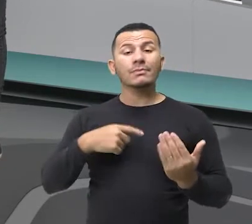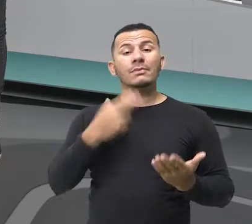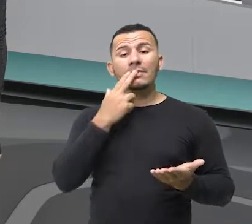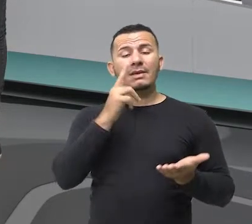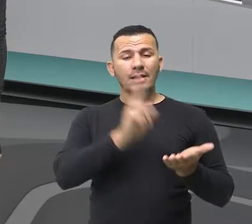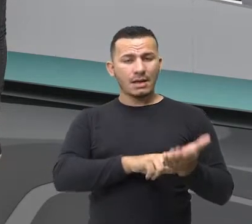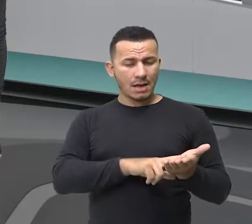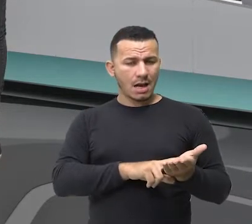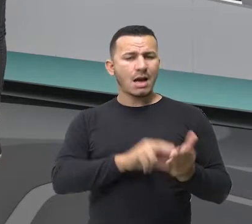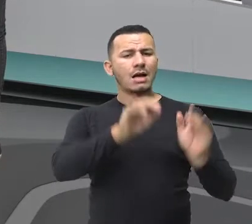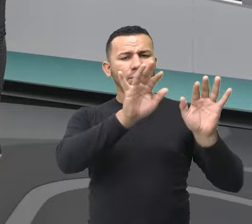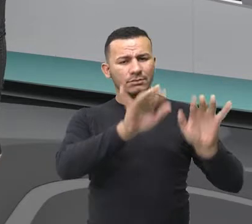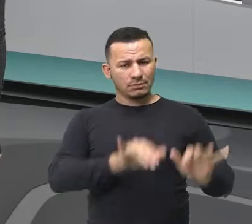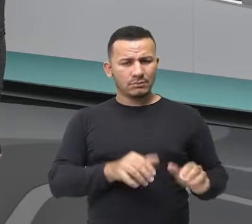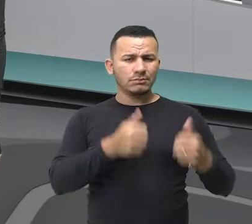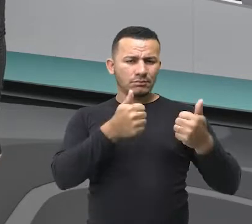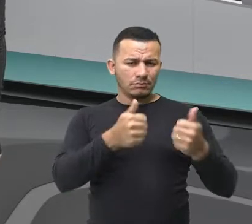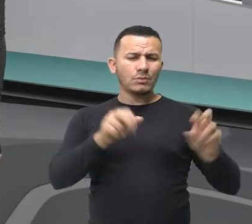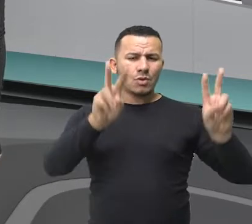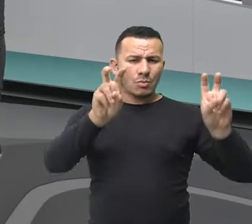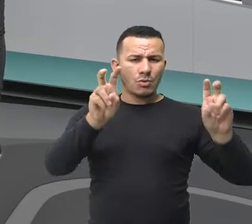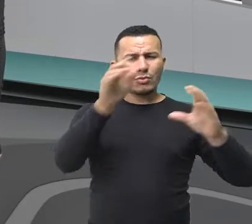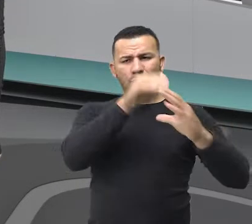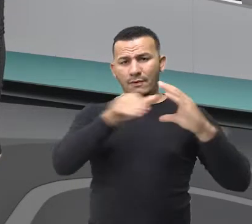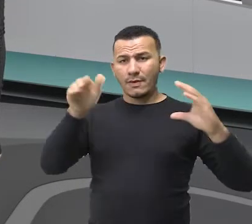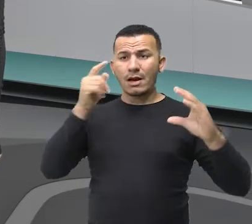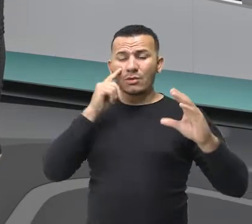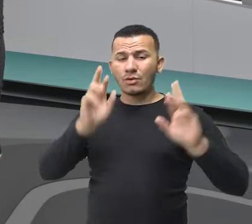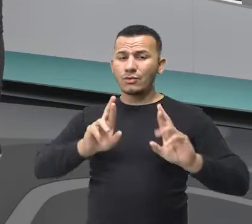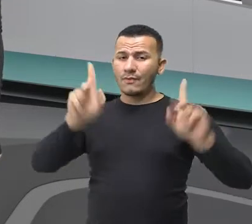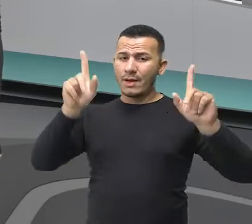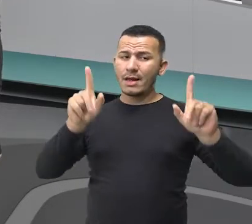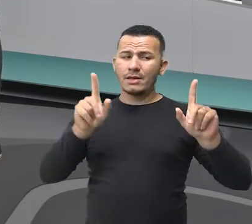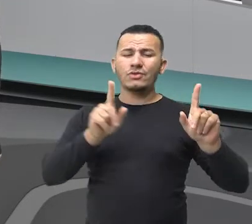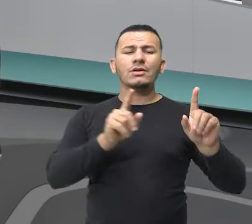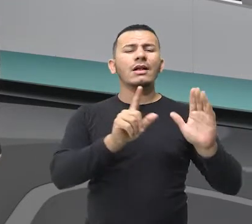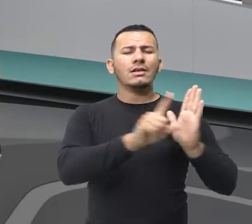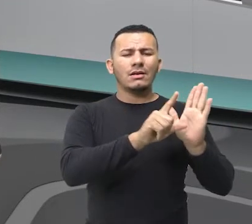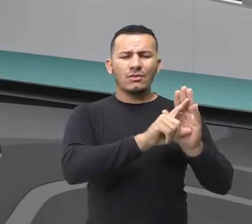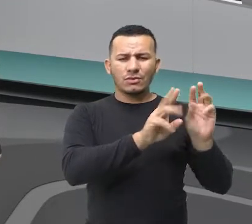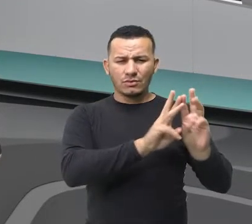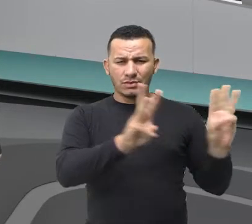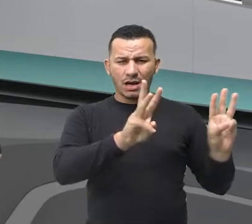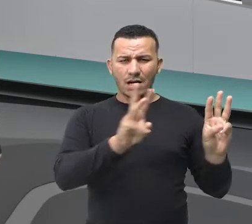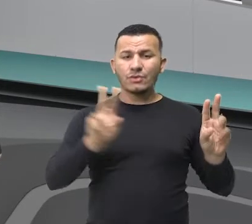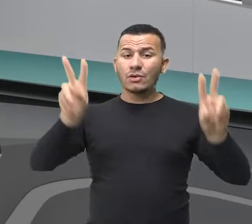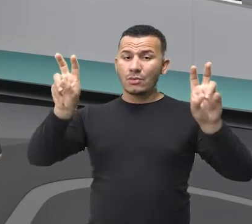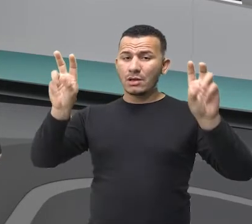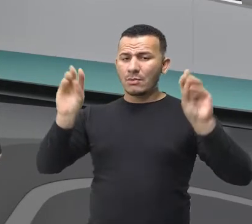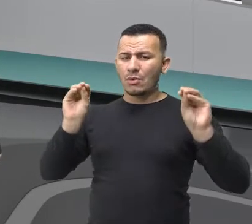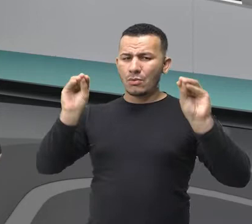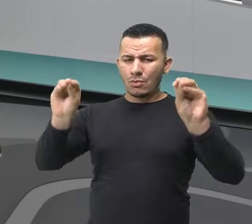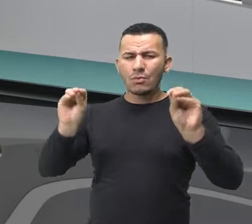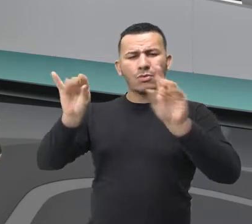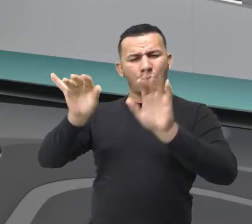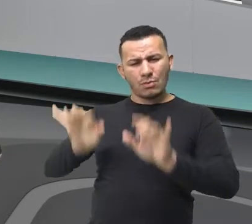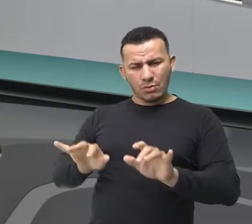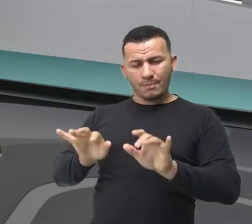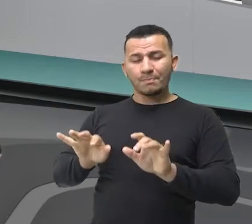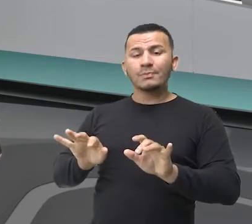que foi escrita certo o título produto enviado diferente do mostrado no site E observa em que